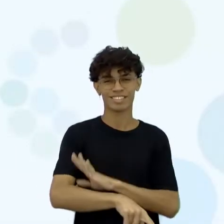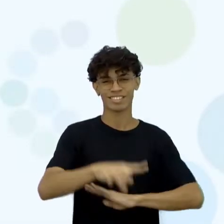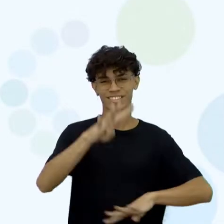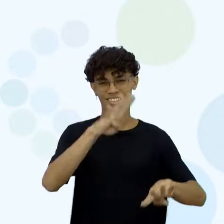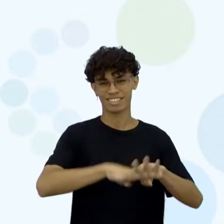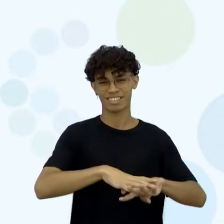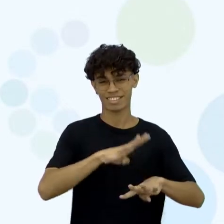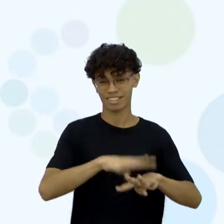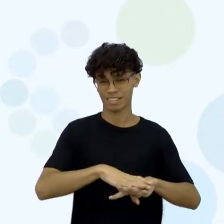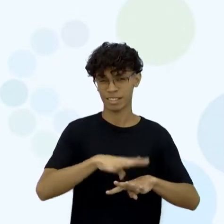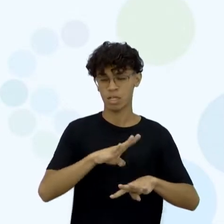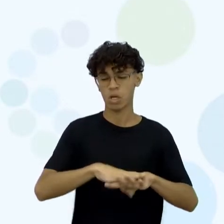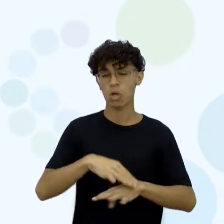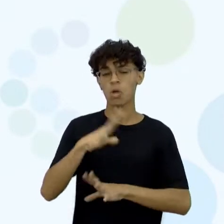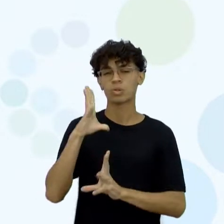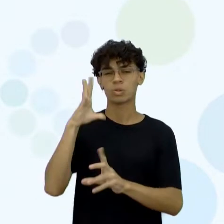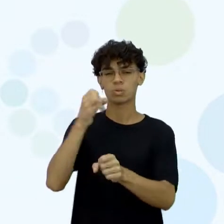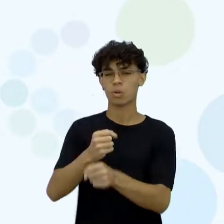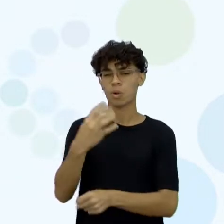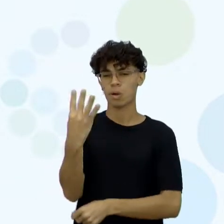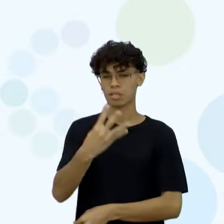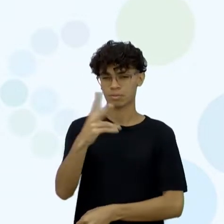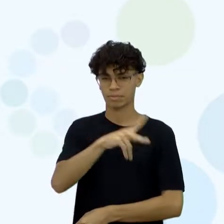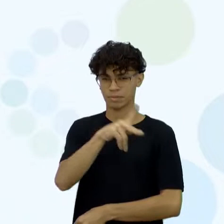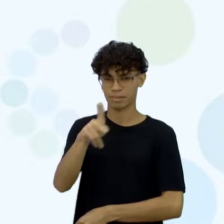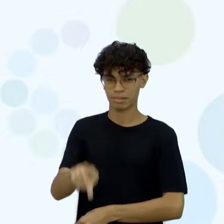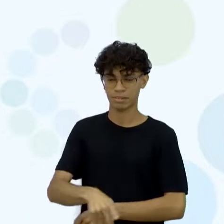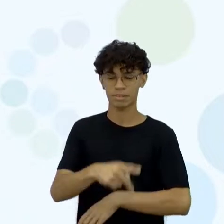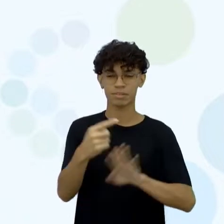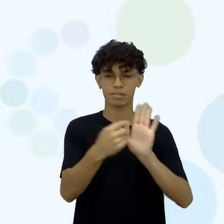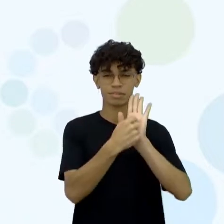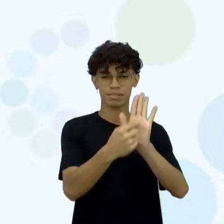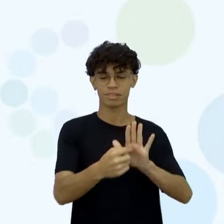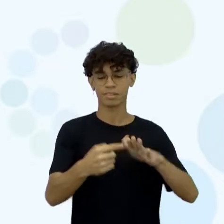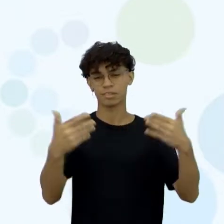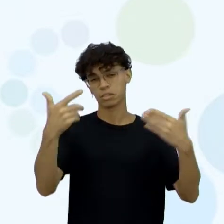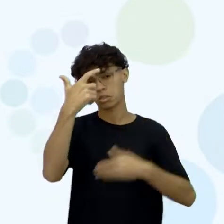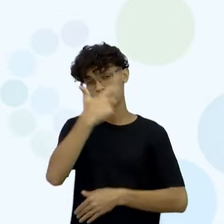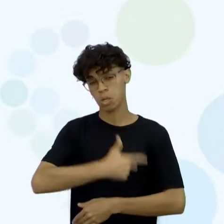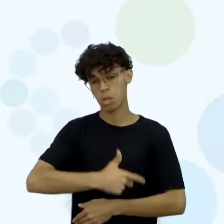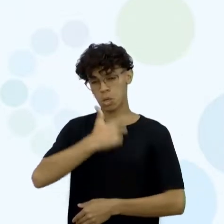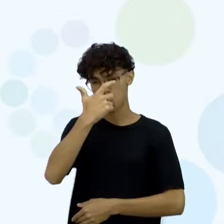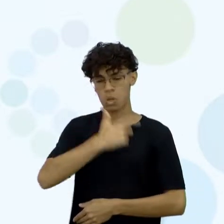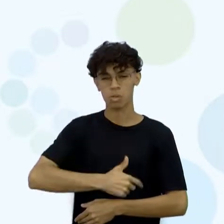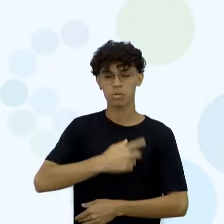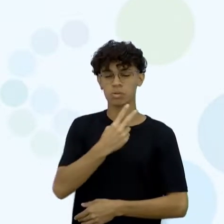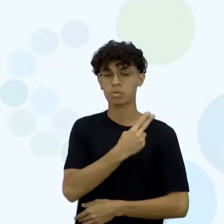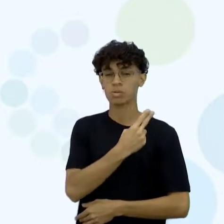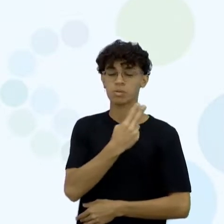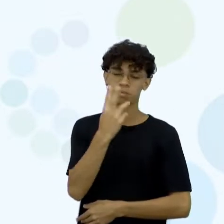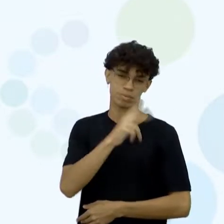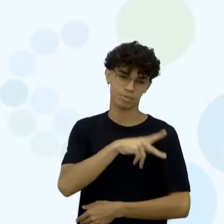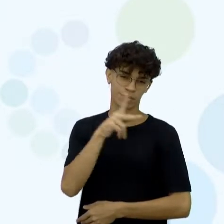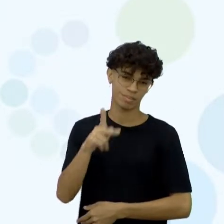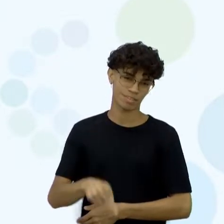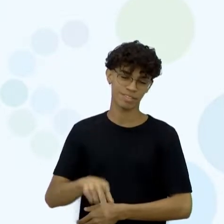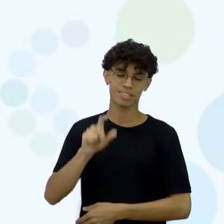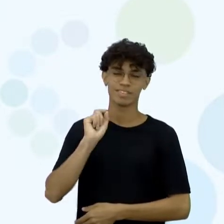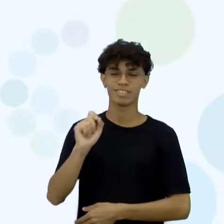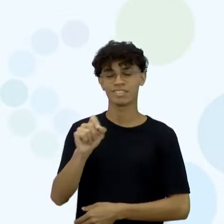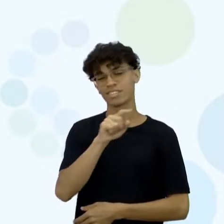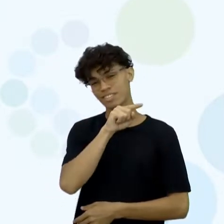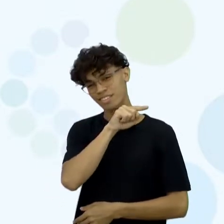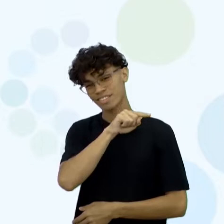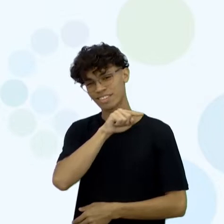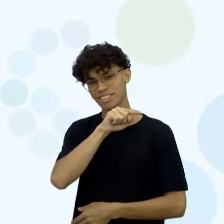somos 4 professores. Aí para vocês o nosso slide de apresentação. Eu sou uma delas, ó, eu sou a professora de vocês no